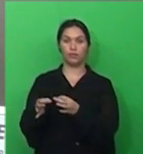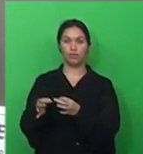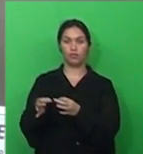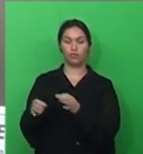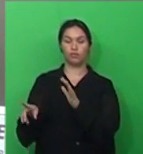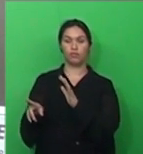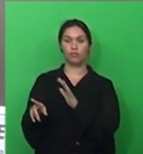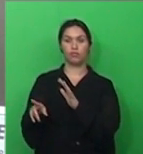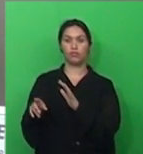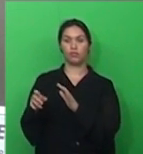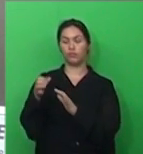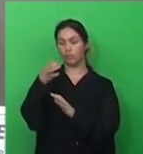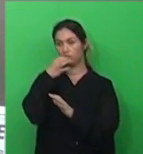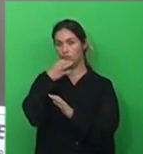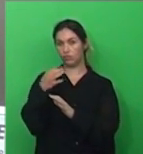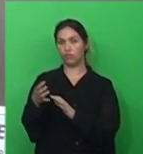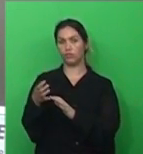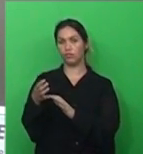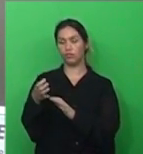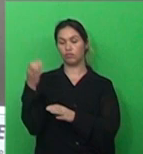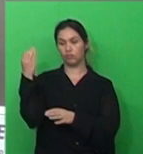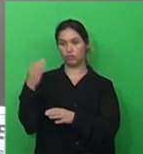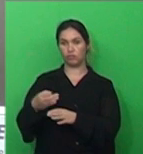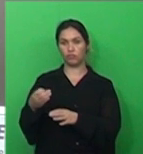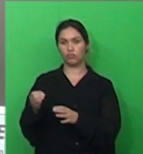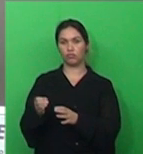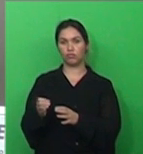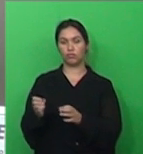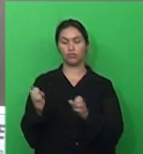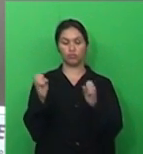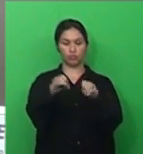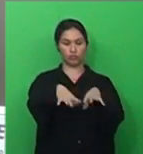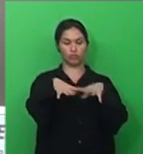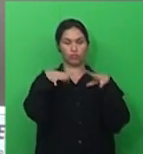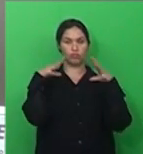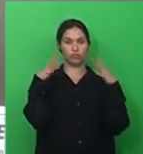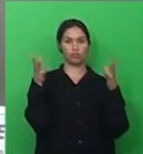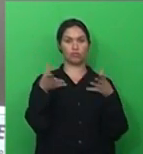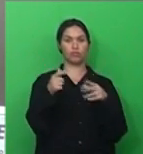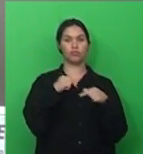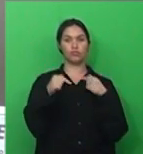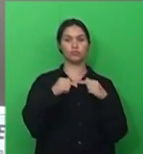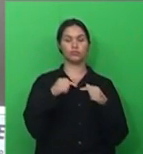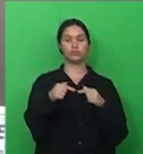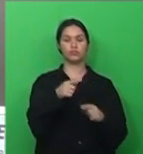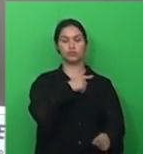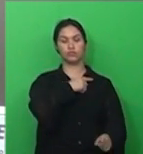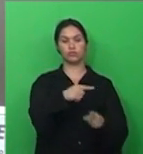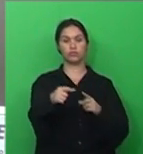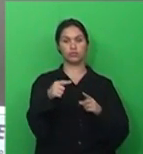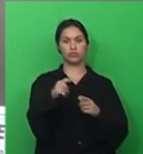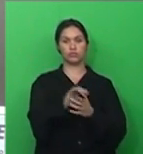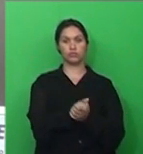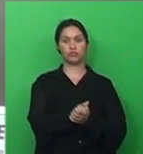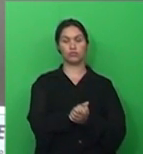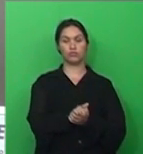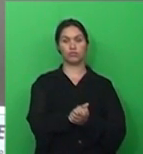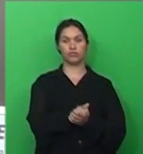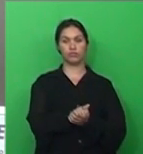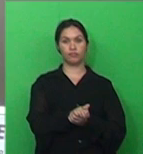pela legalidade e constitucionalidade e encaminhou a deliberação do plenário. Está em discussão o veto parcial.